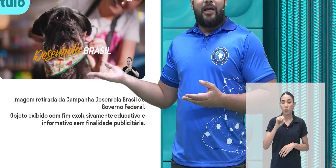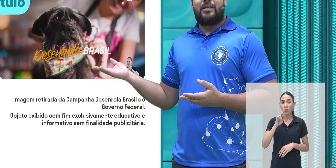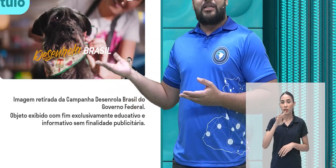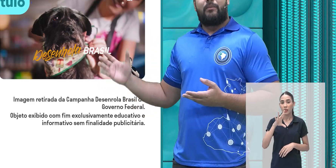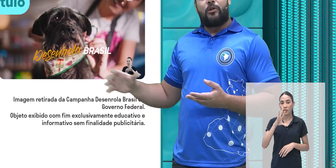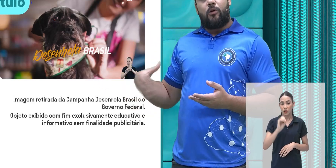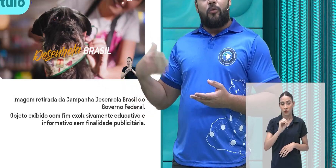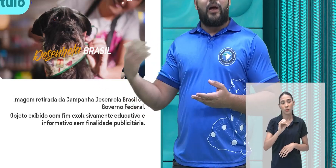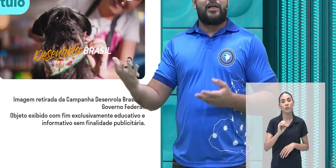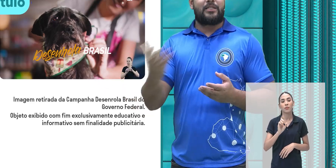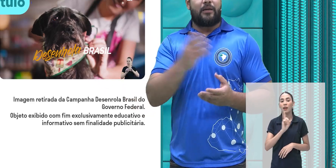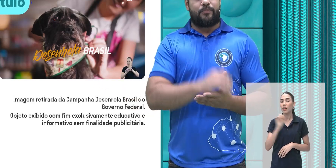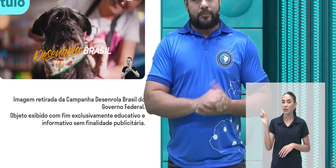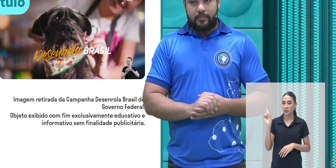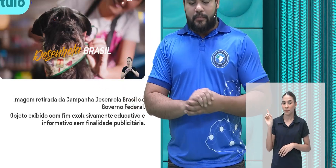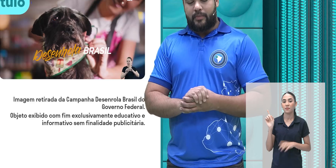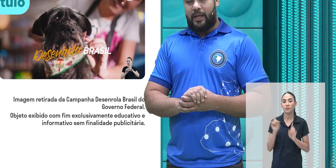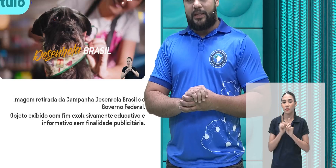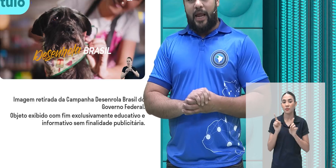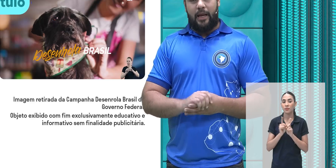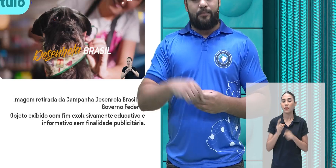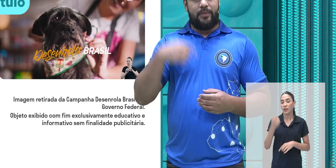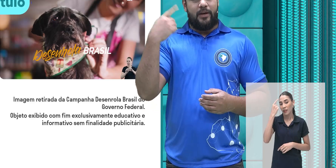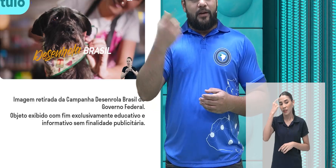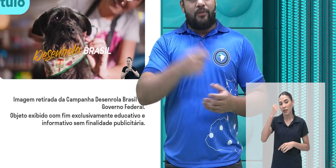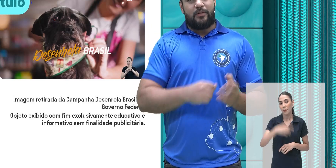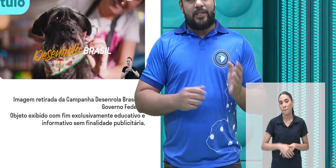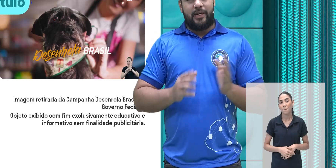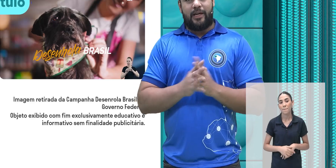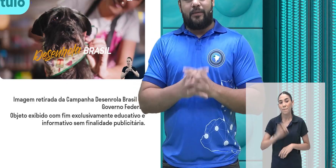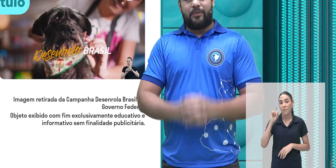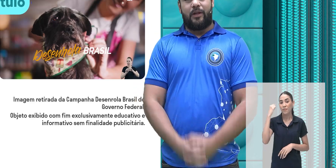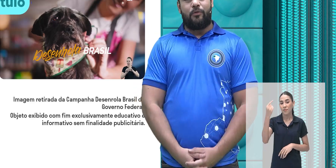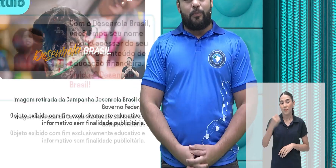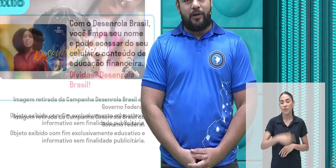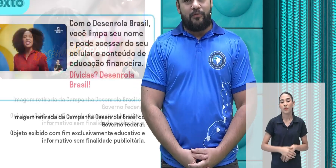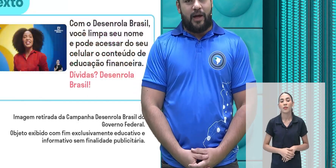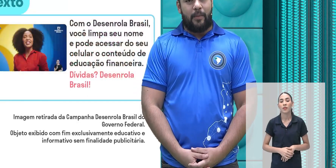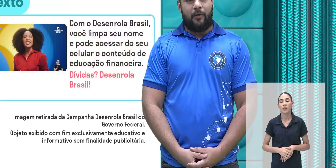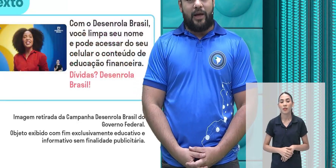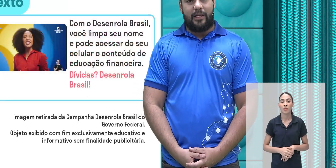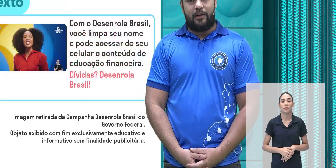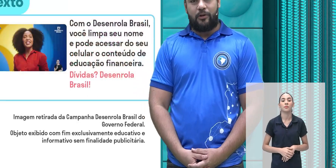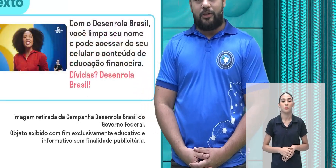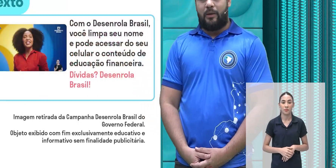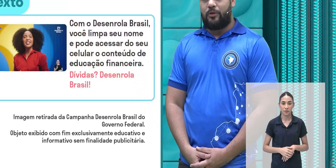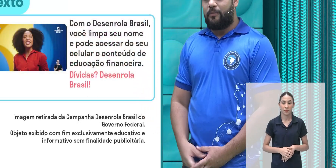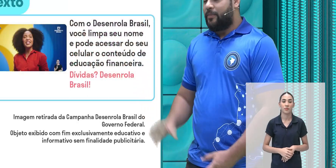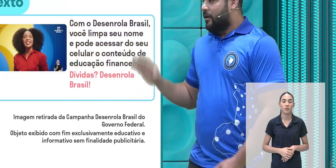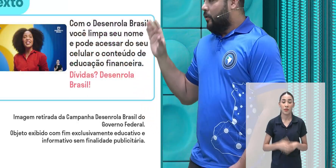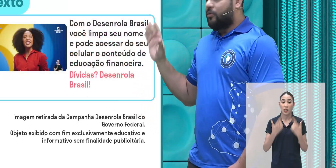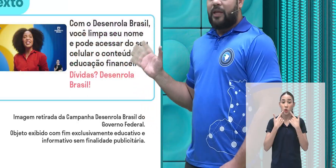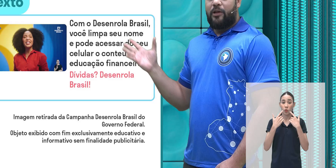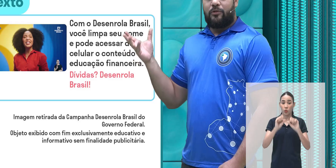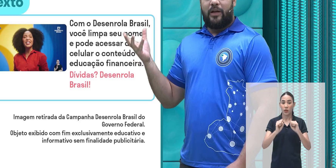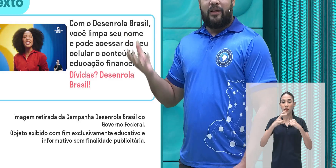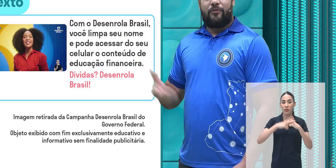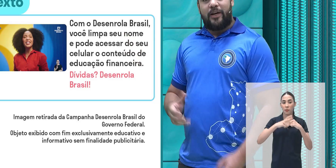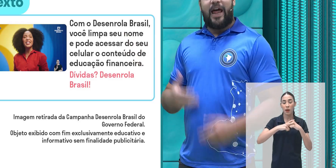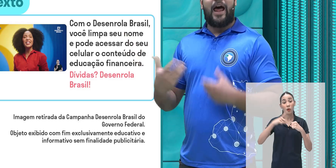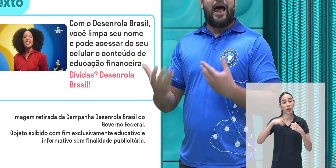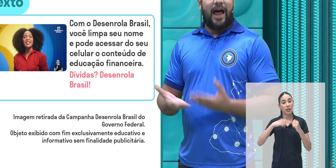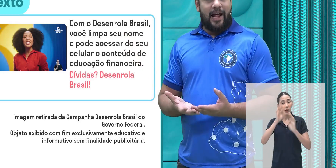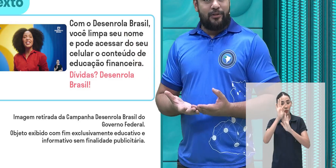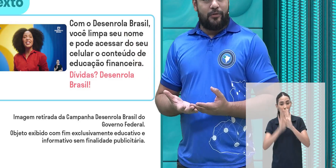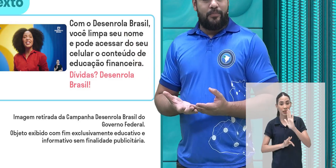constrói exatamente com essa ideia. Vamos seguir? Então, no plano verbal ainda, nós temos o texto, né, que